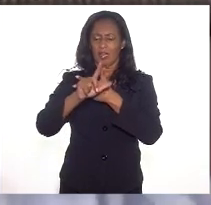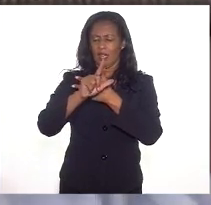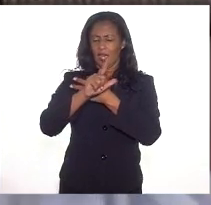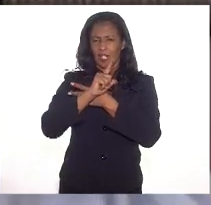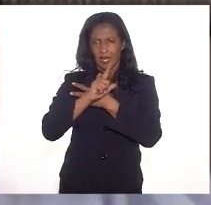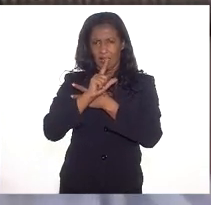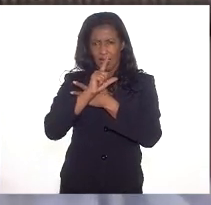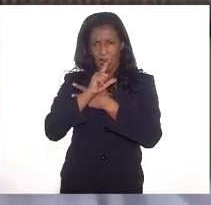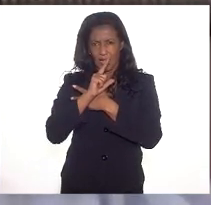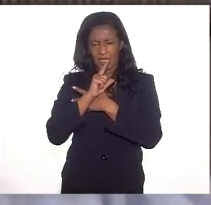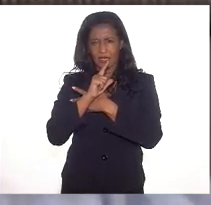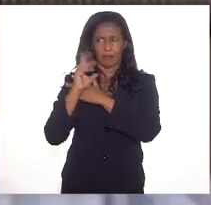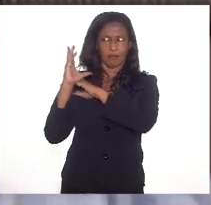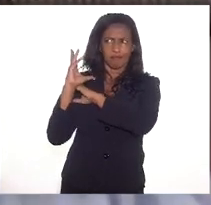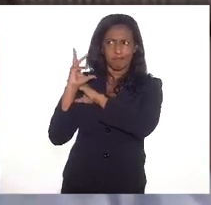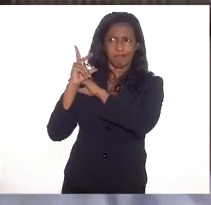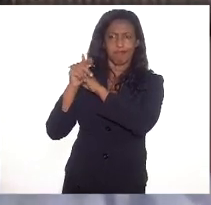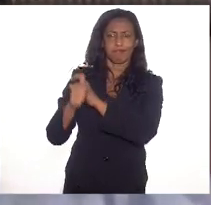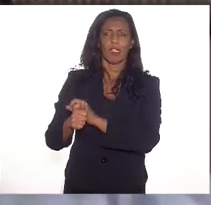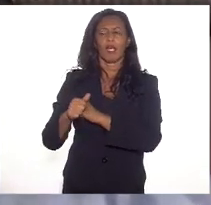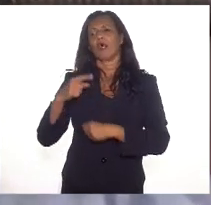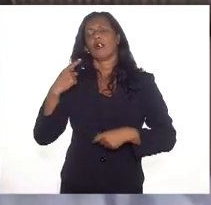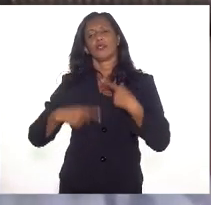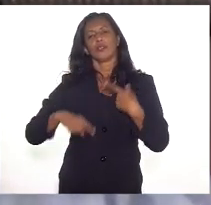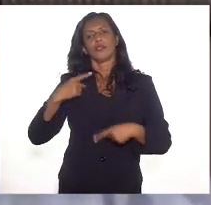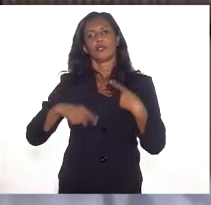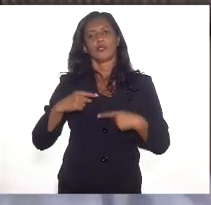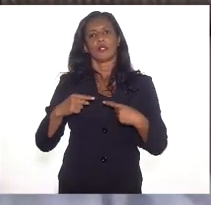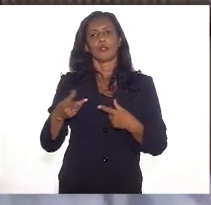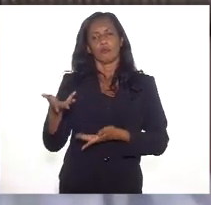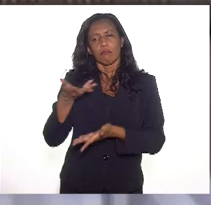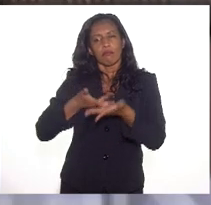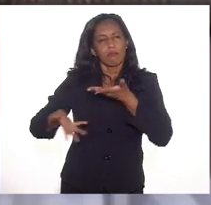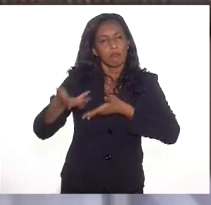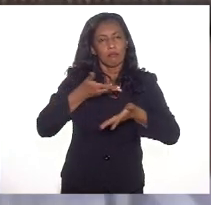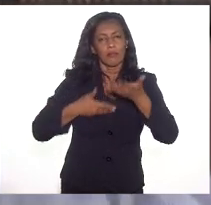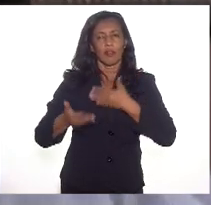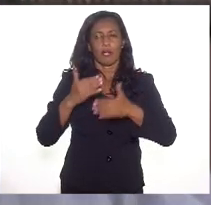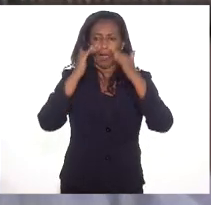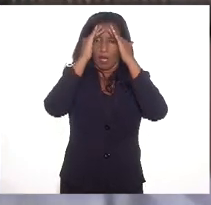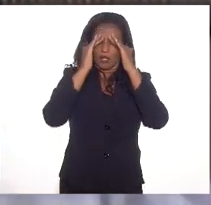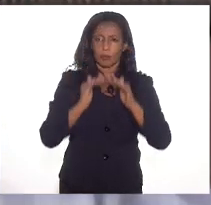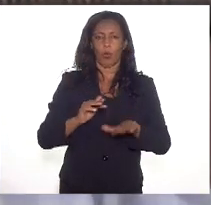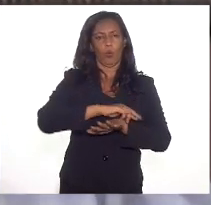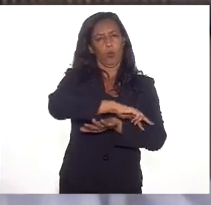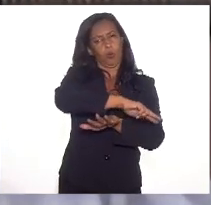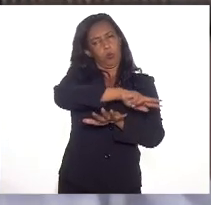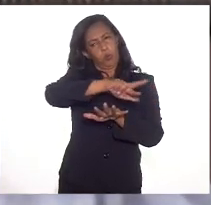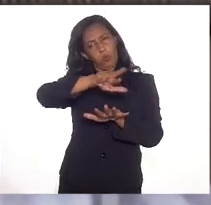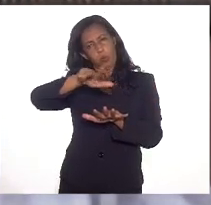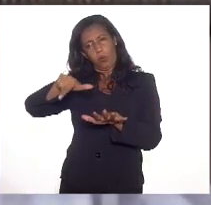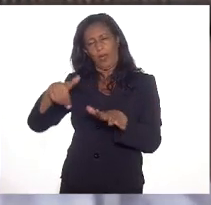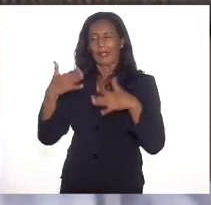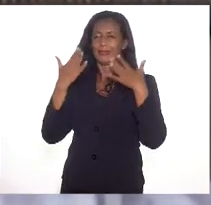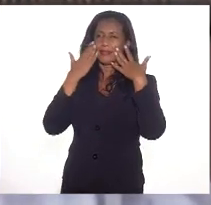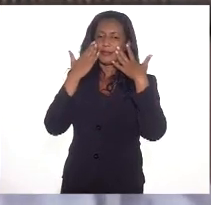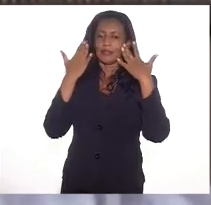que resgate, né, a discussão sobre uma convivência respeitosa das diversas vertentes e